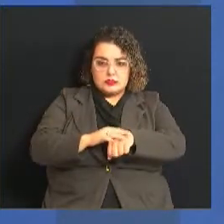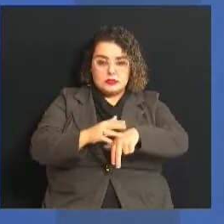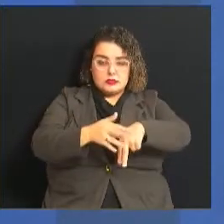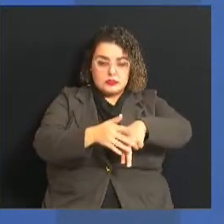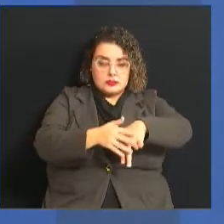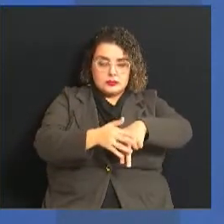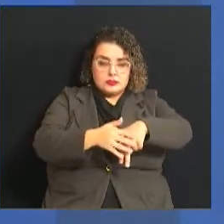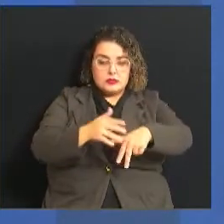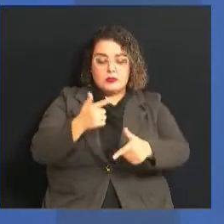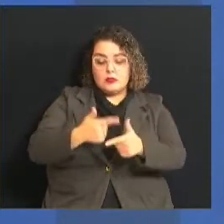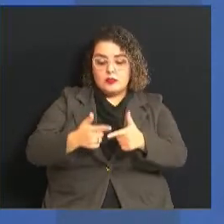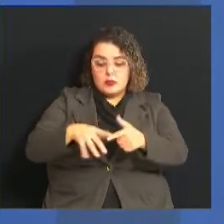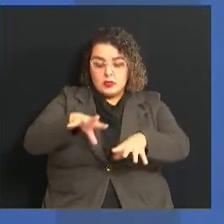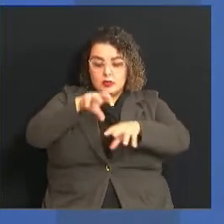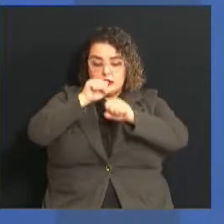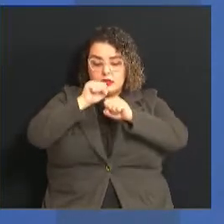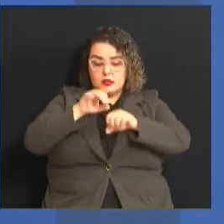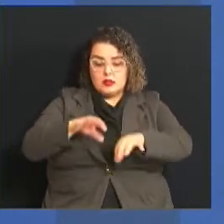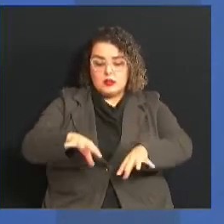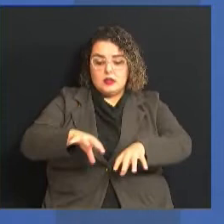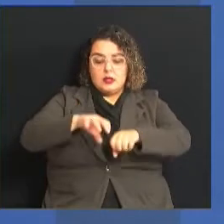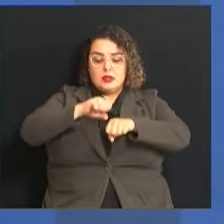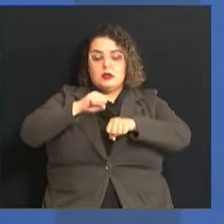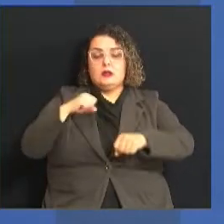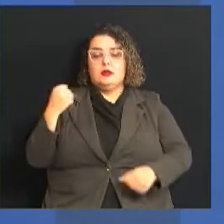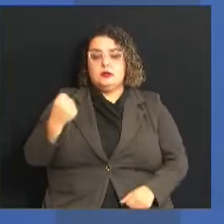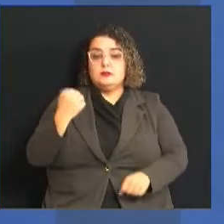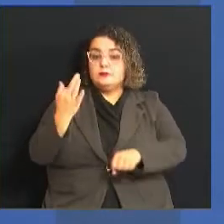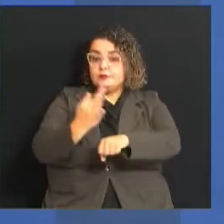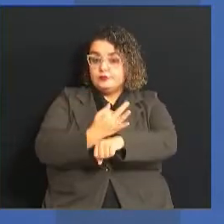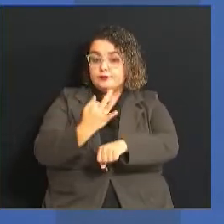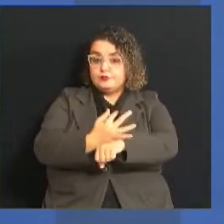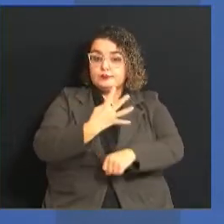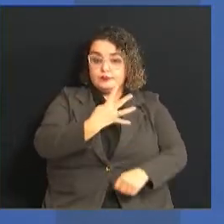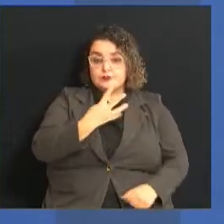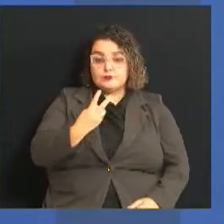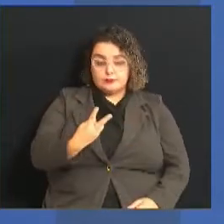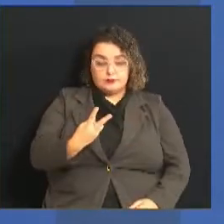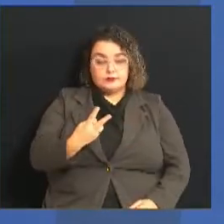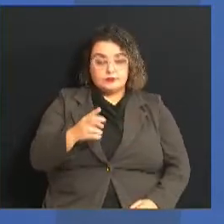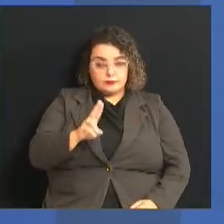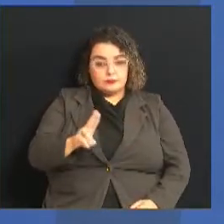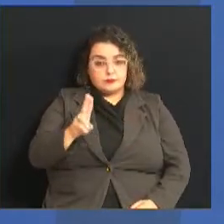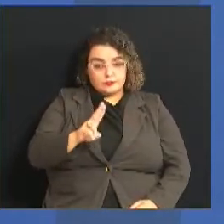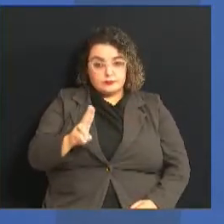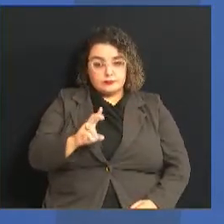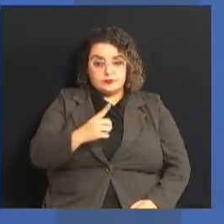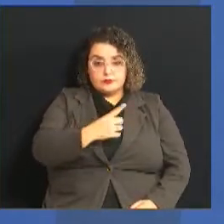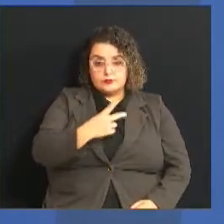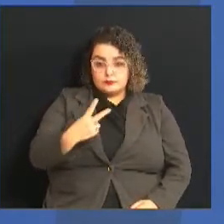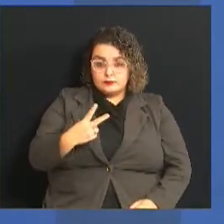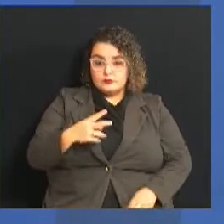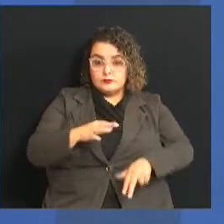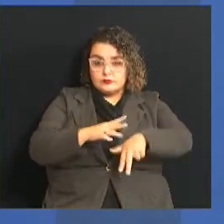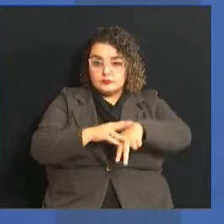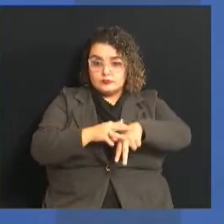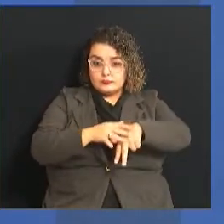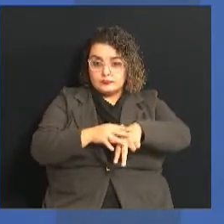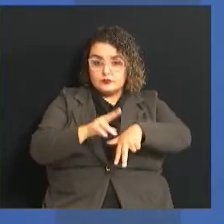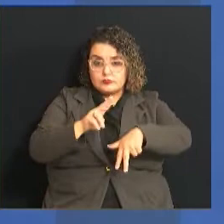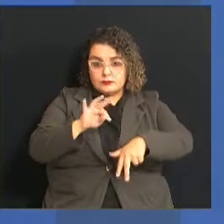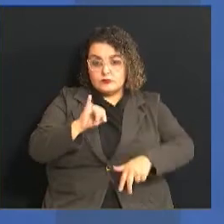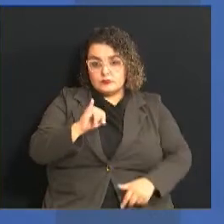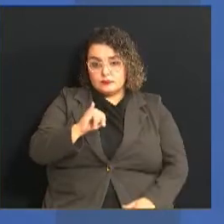respiratórias agudas graves, dos quais 42 estão ocupados. 12 pacientes que estão em UTI